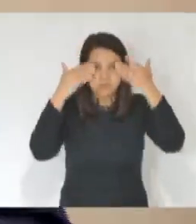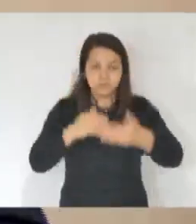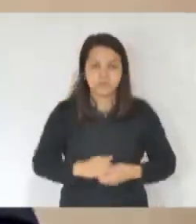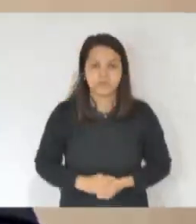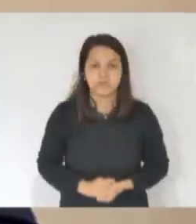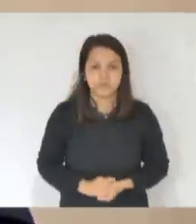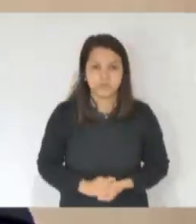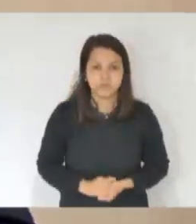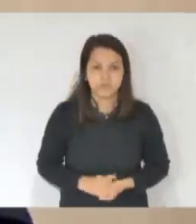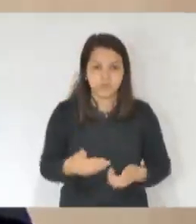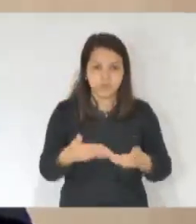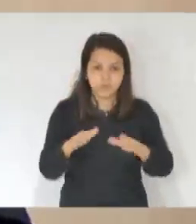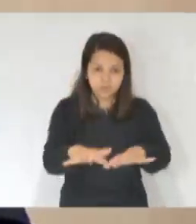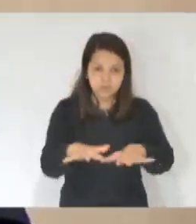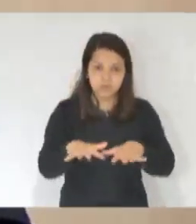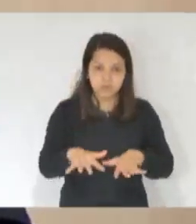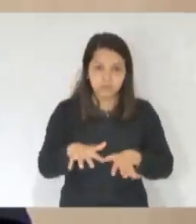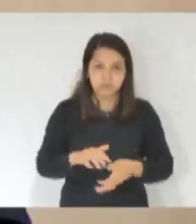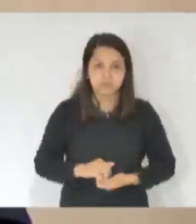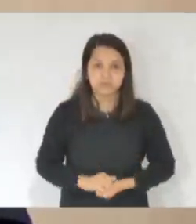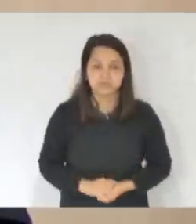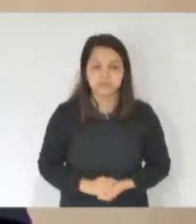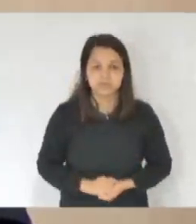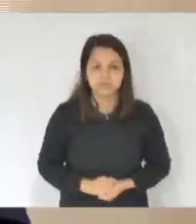está reaberta a sessão.